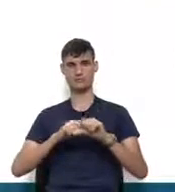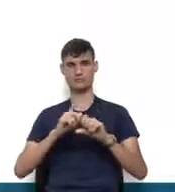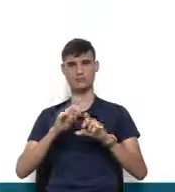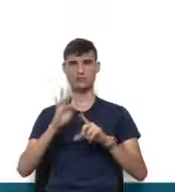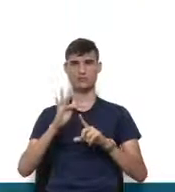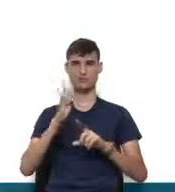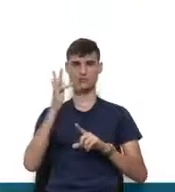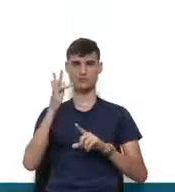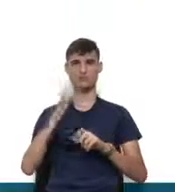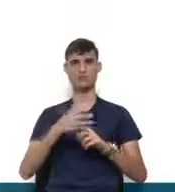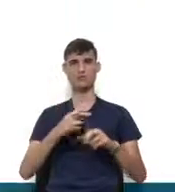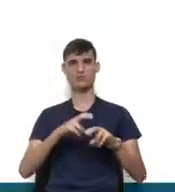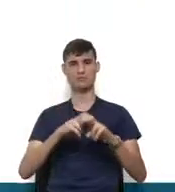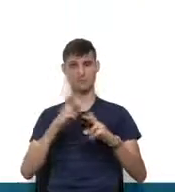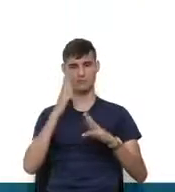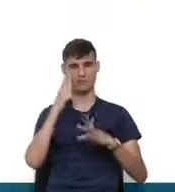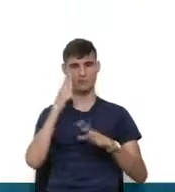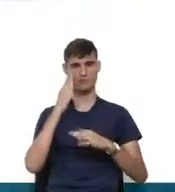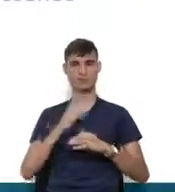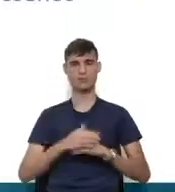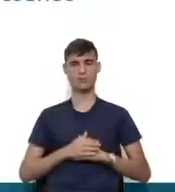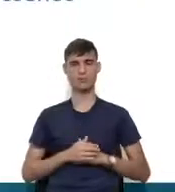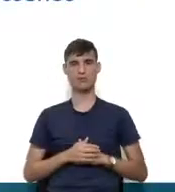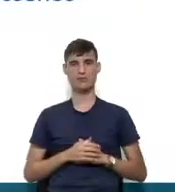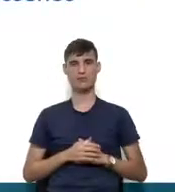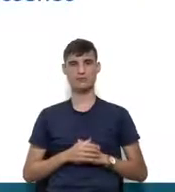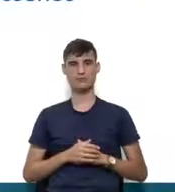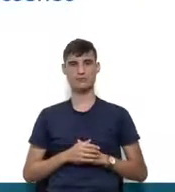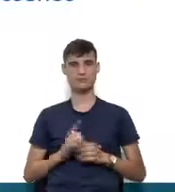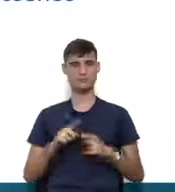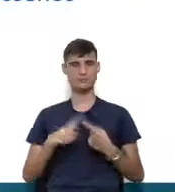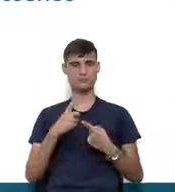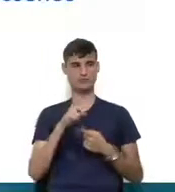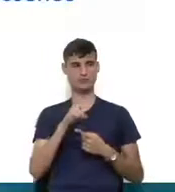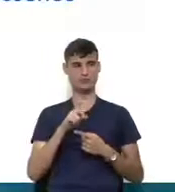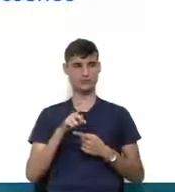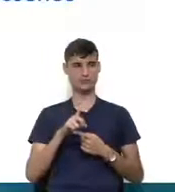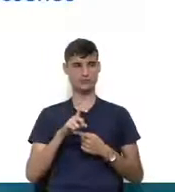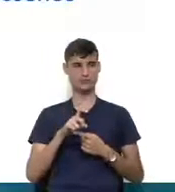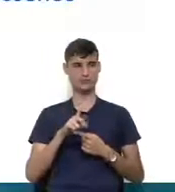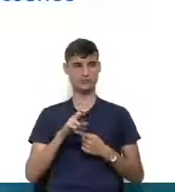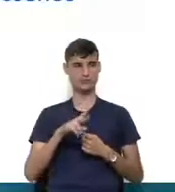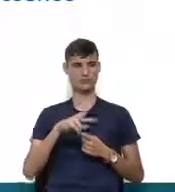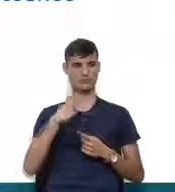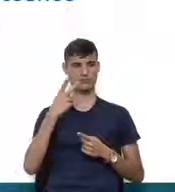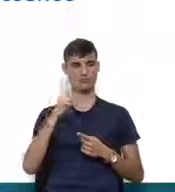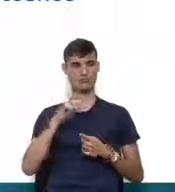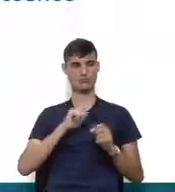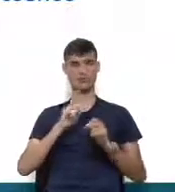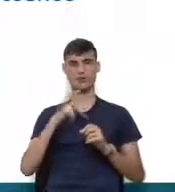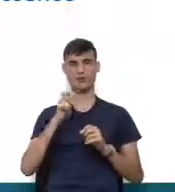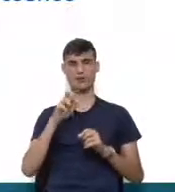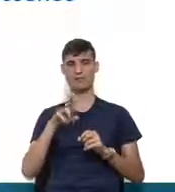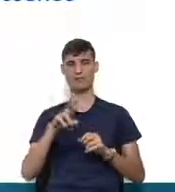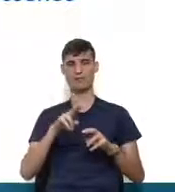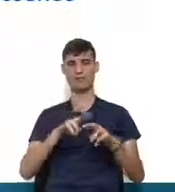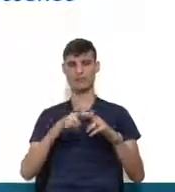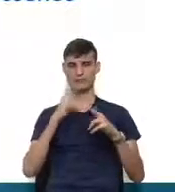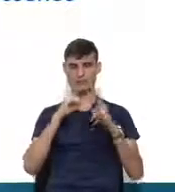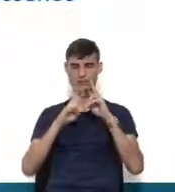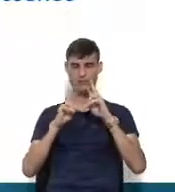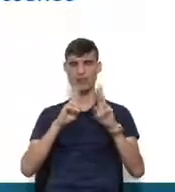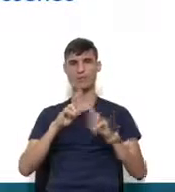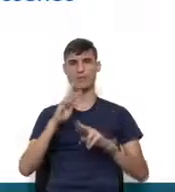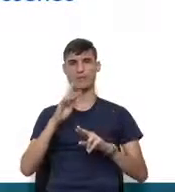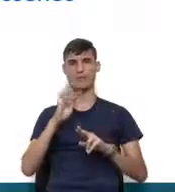nossa fórmula, e você já vai entender. E neste caso, o x ao quadrado, ela é par. Então, nós vamos utilizar a série de